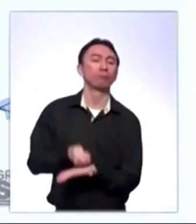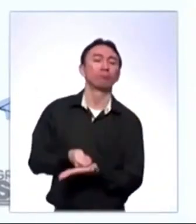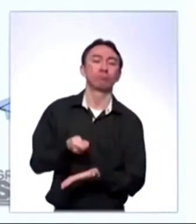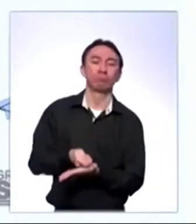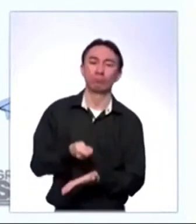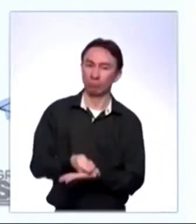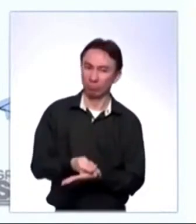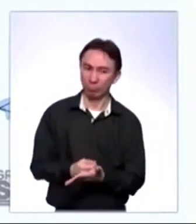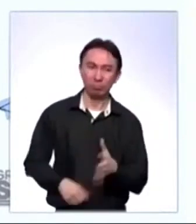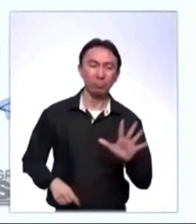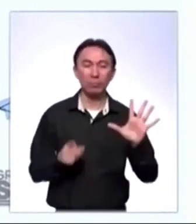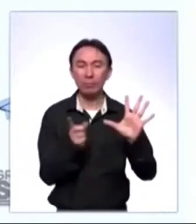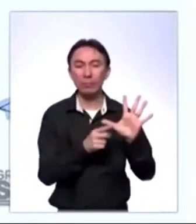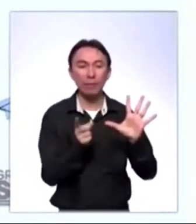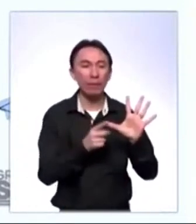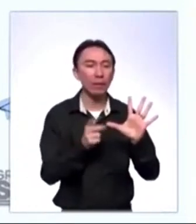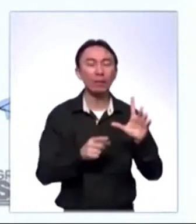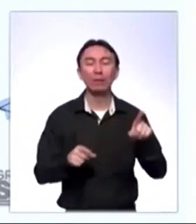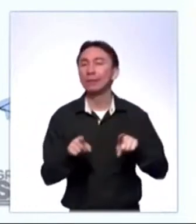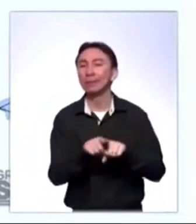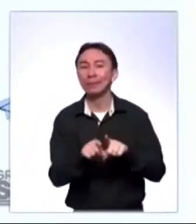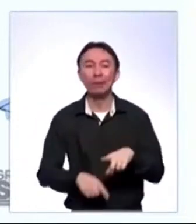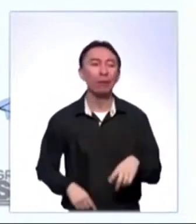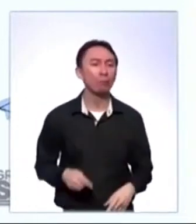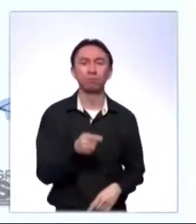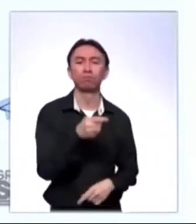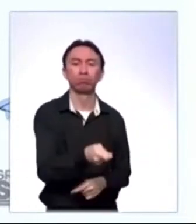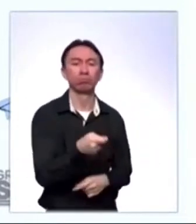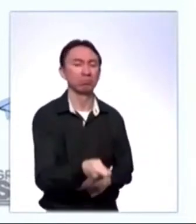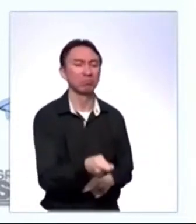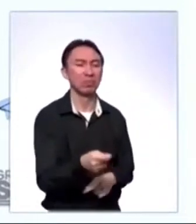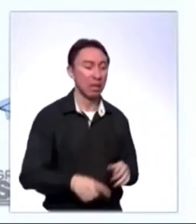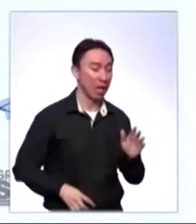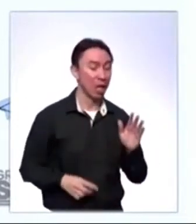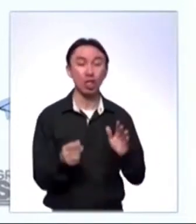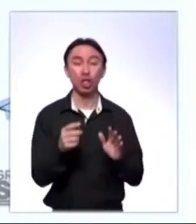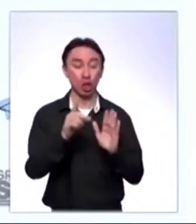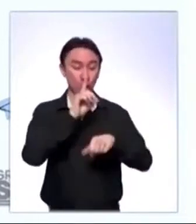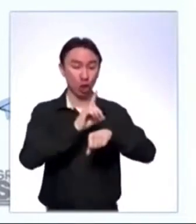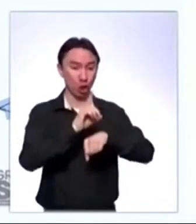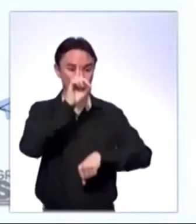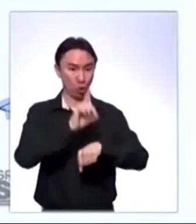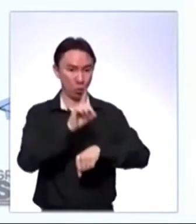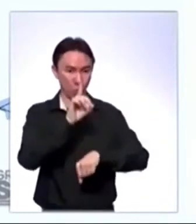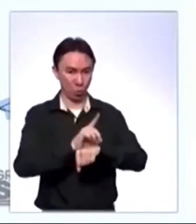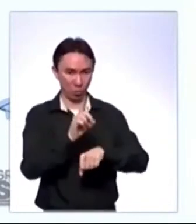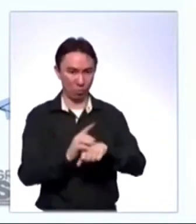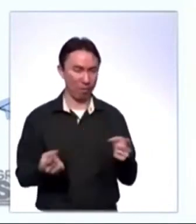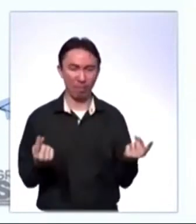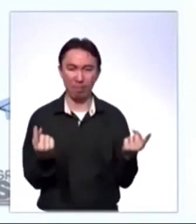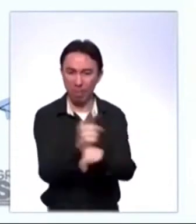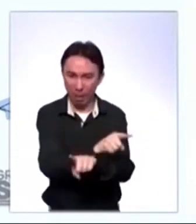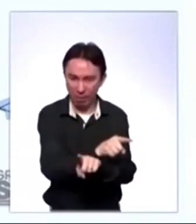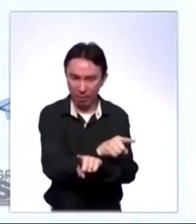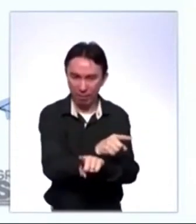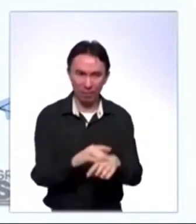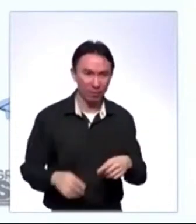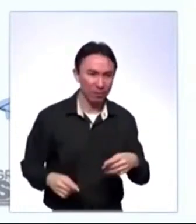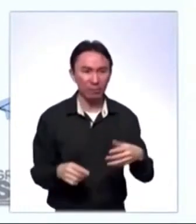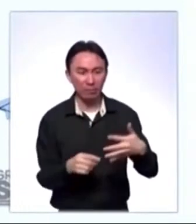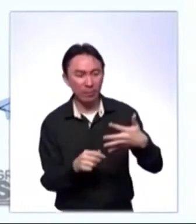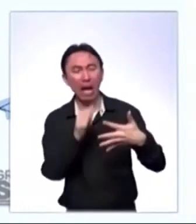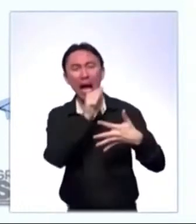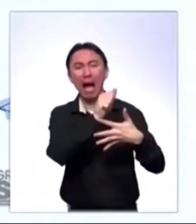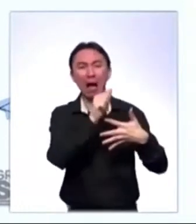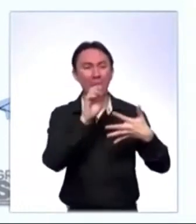teatral. Imposição, porque elas se anulam a autonomia do diretor. Vamos lá? Necessidade, porque as encenações precisam ser fiéis.